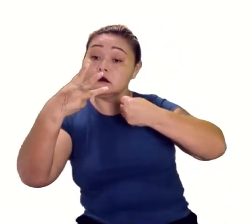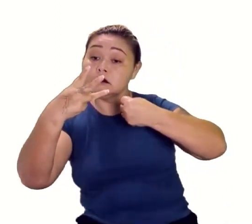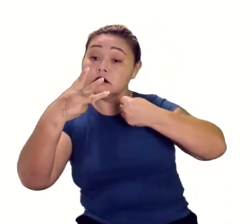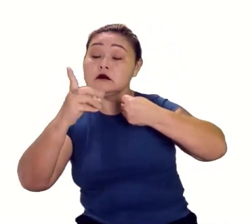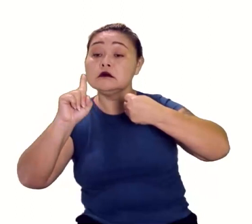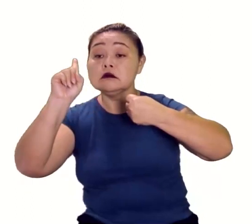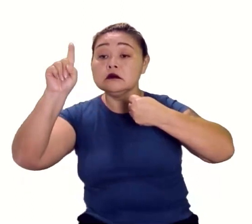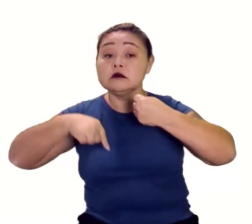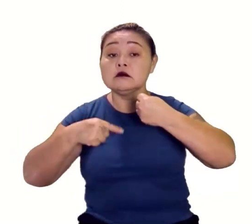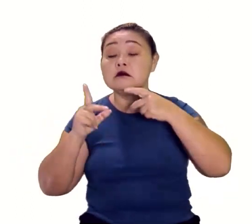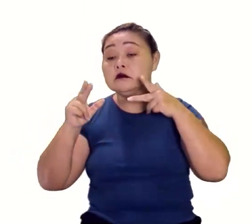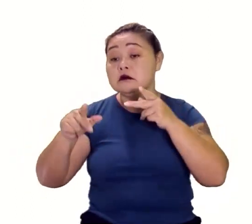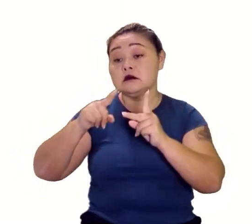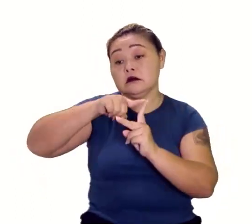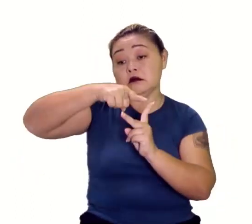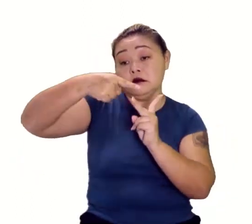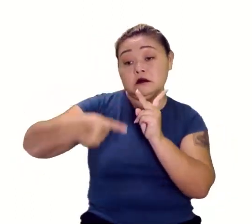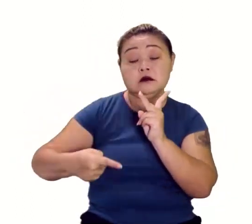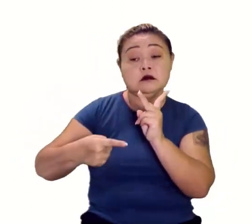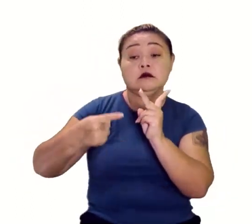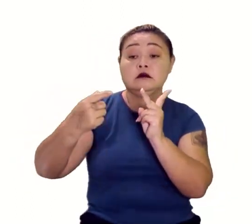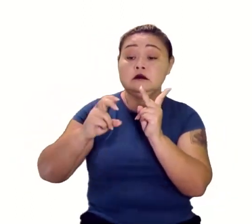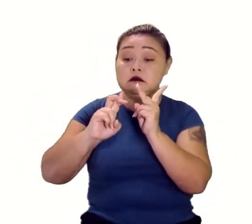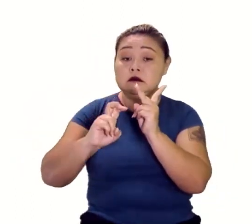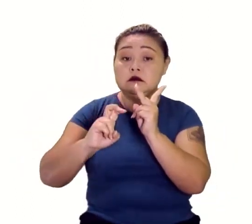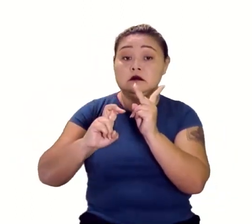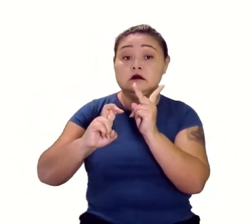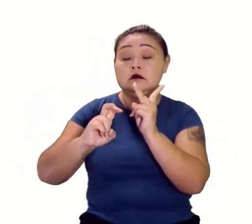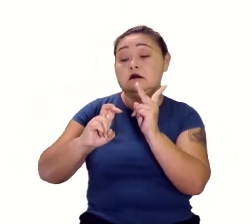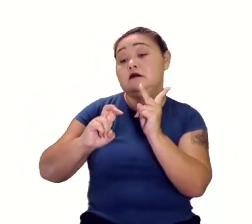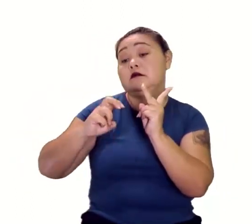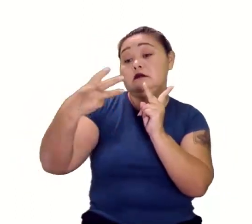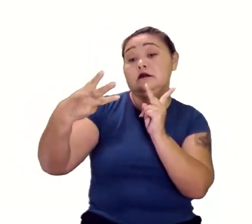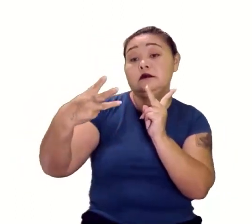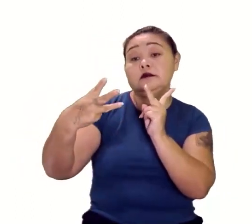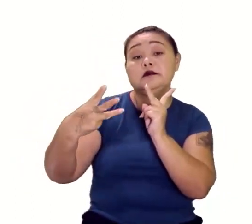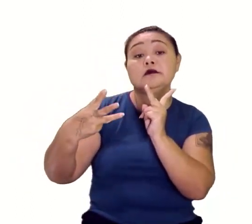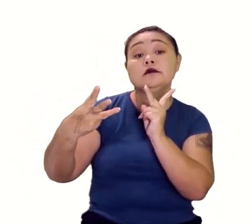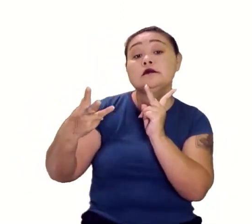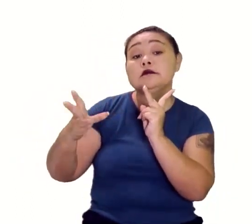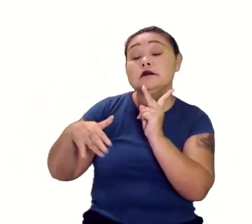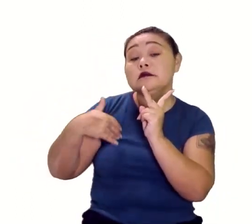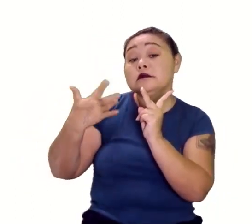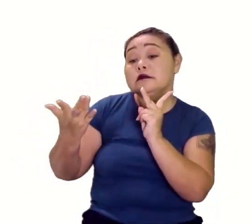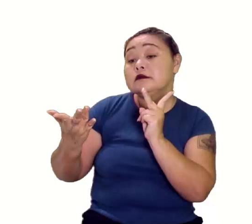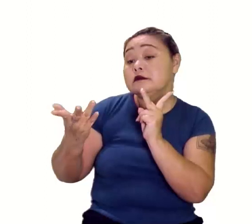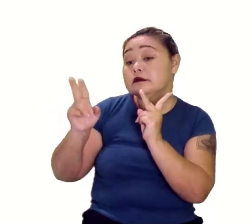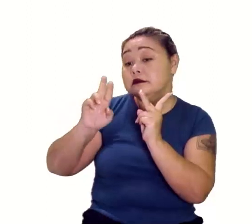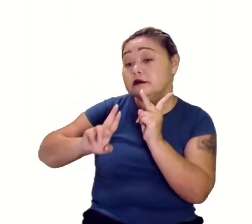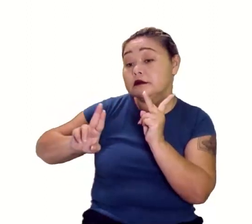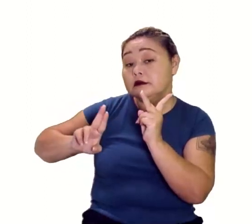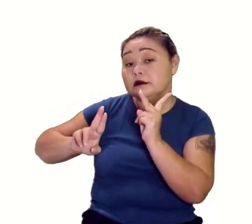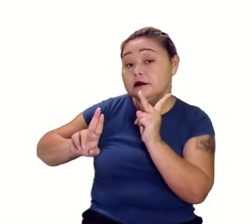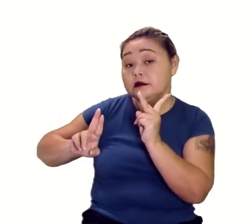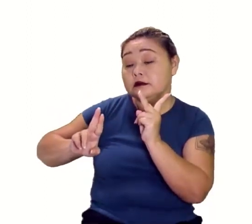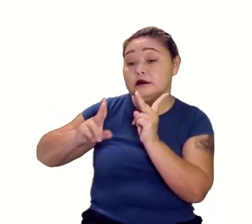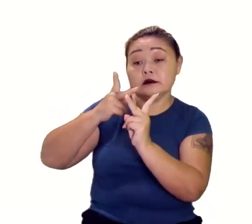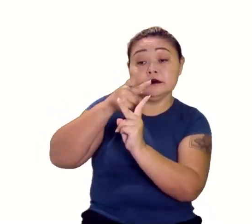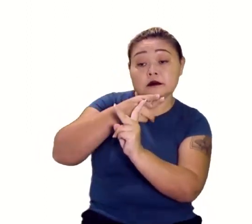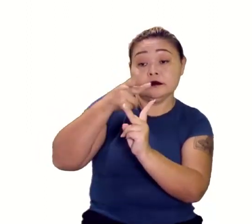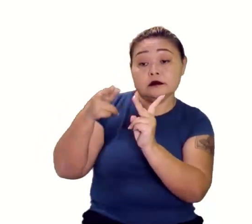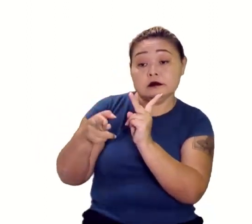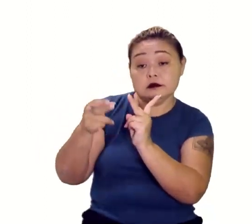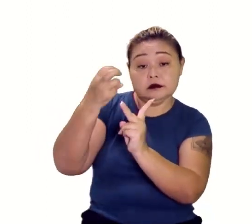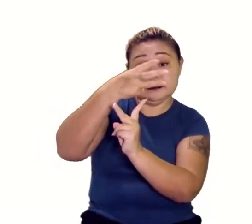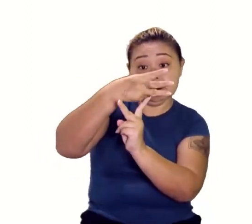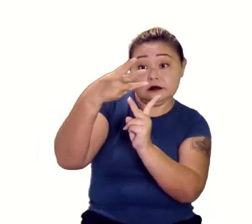de 125 é o mesmo que raiz cúbica de 5 elevado ao cubo. E aí a gente já vai aplicando a propriedadezinha aqui, ó, que